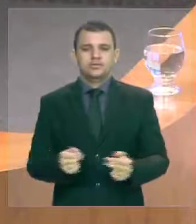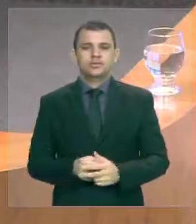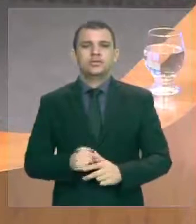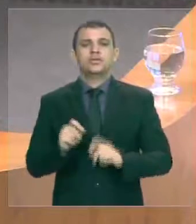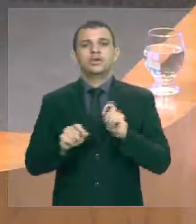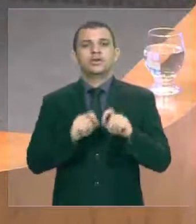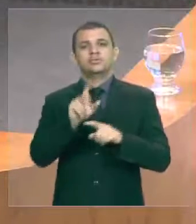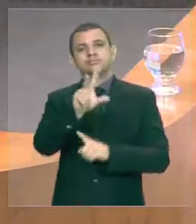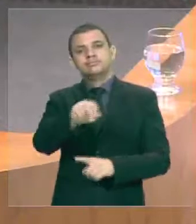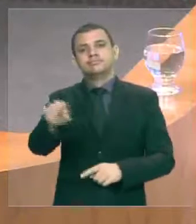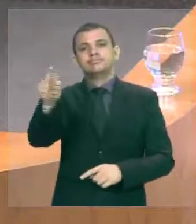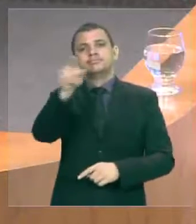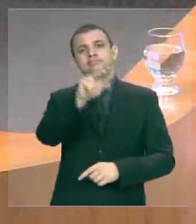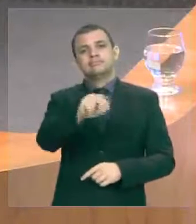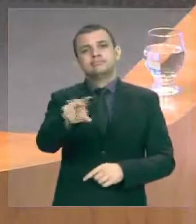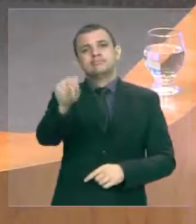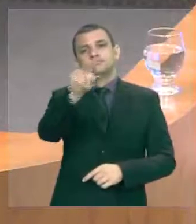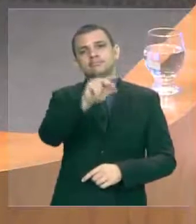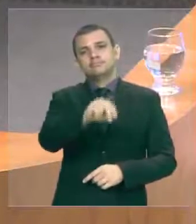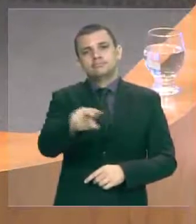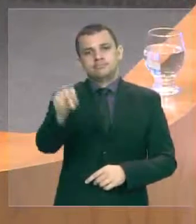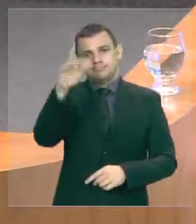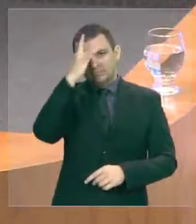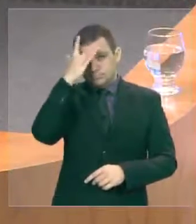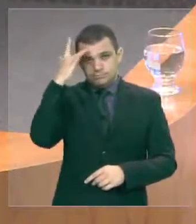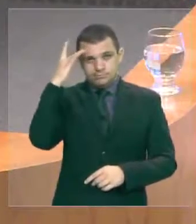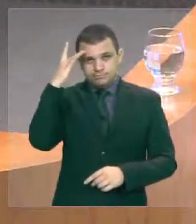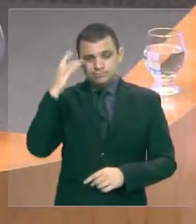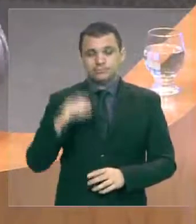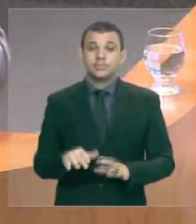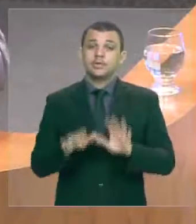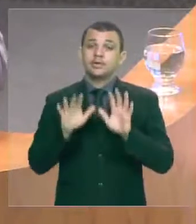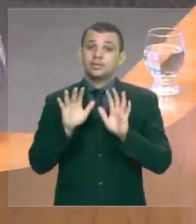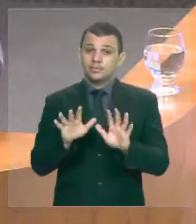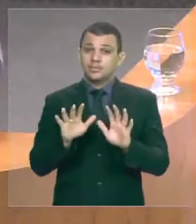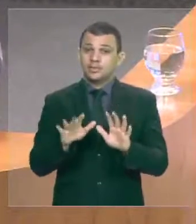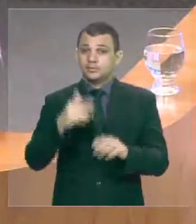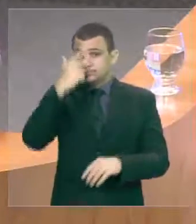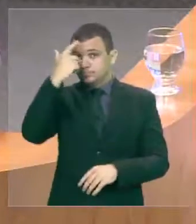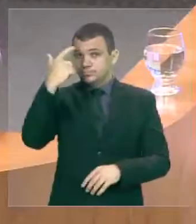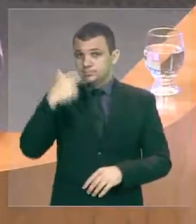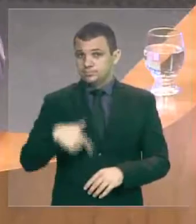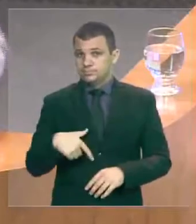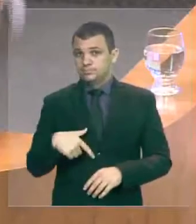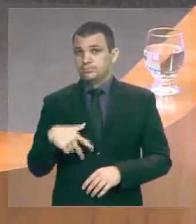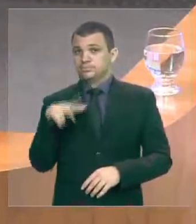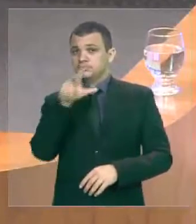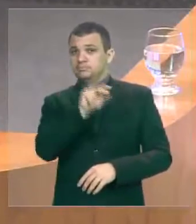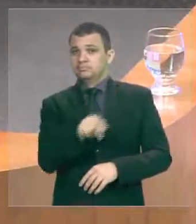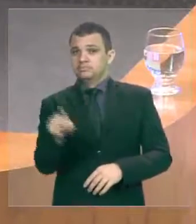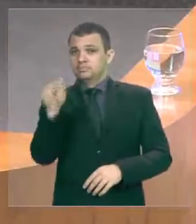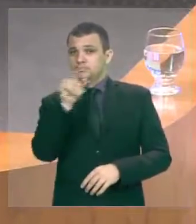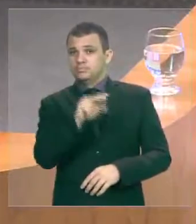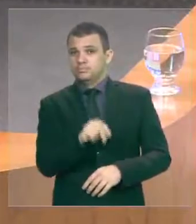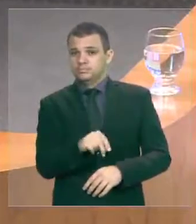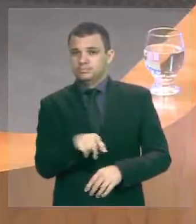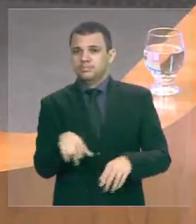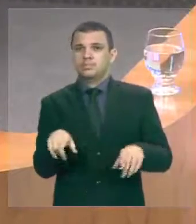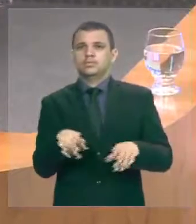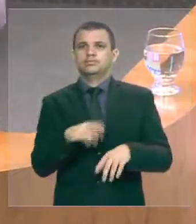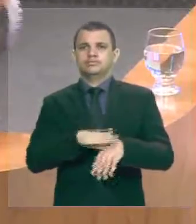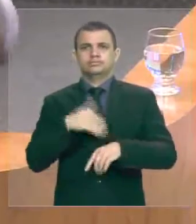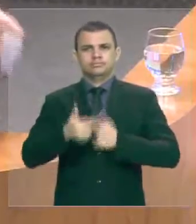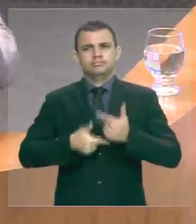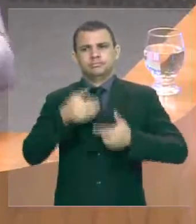enganando as pessoas. Mas o demagogo não age, nem sequer defende quando é